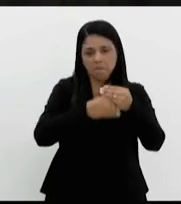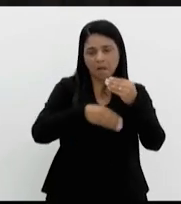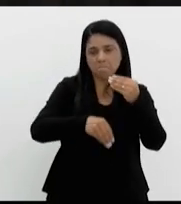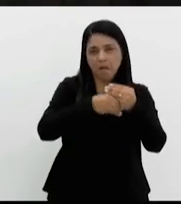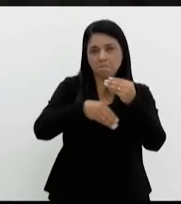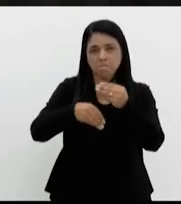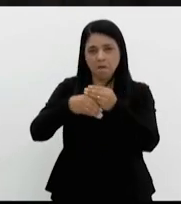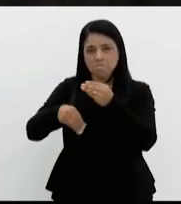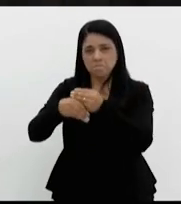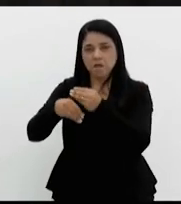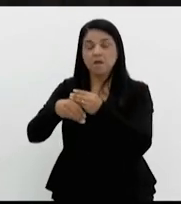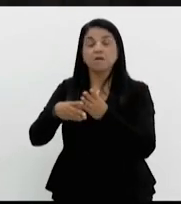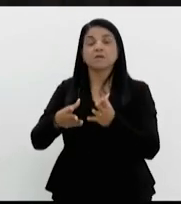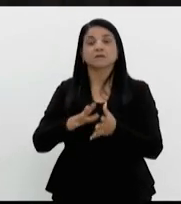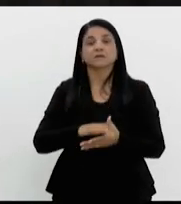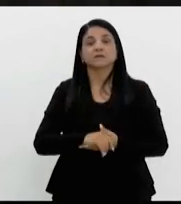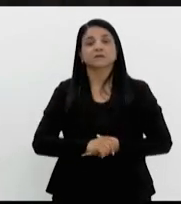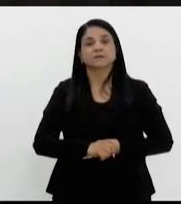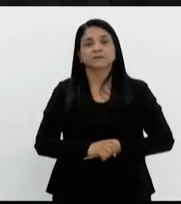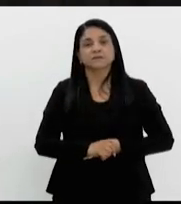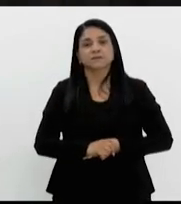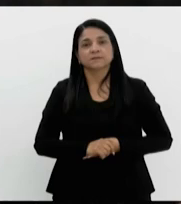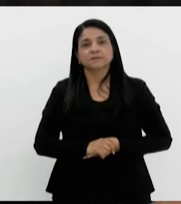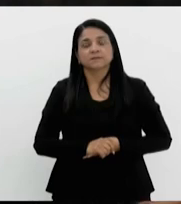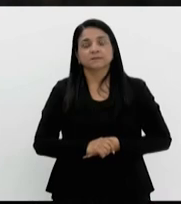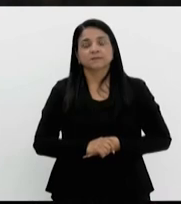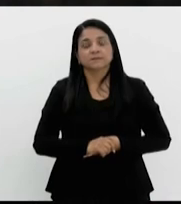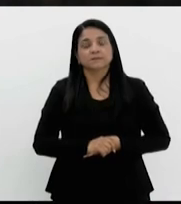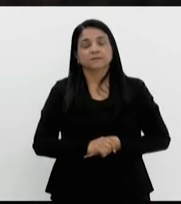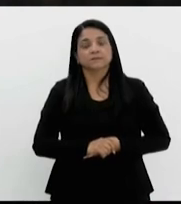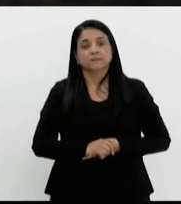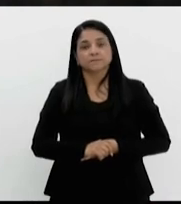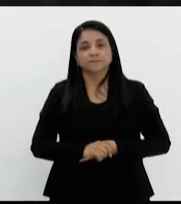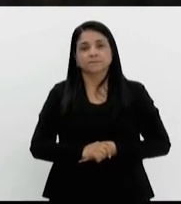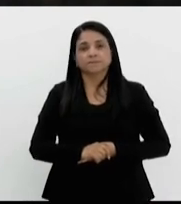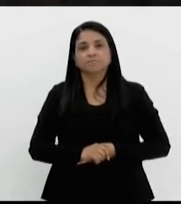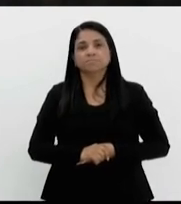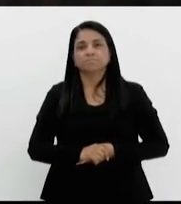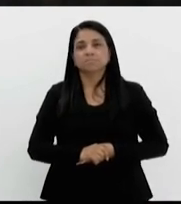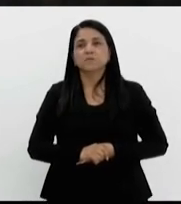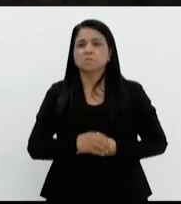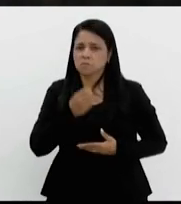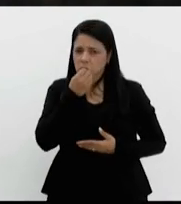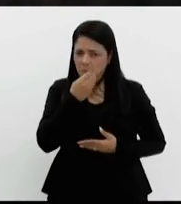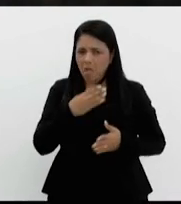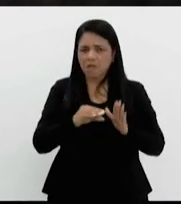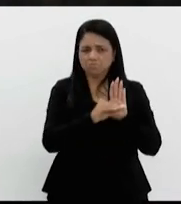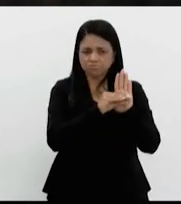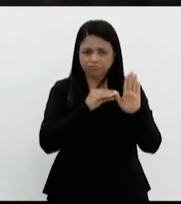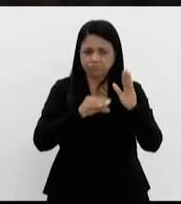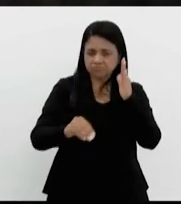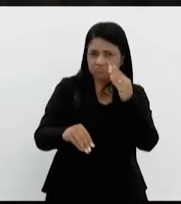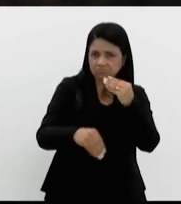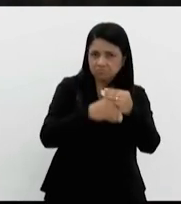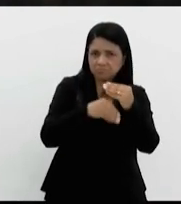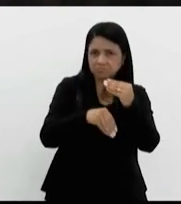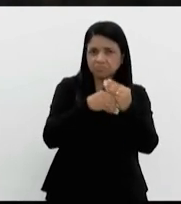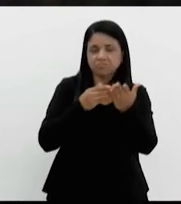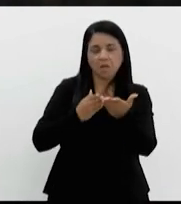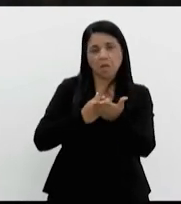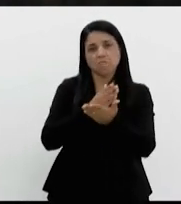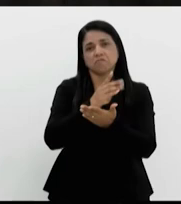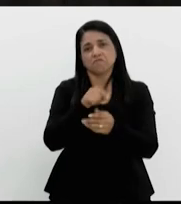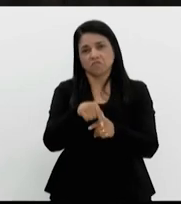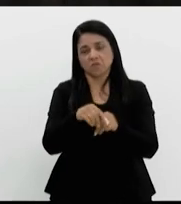anexado aqui, referente às emendas muito bem feitas, que foram aprovadas, e